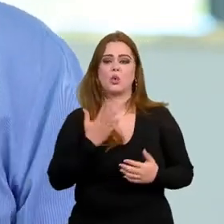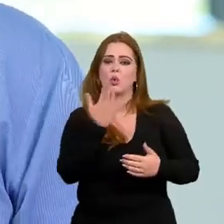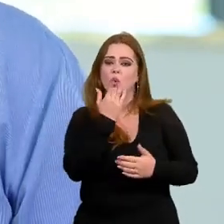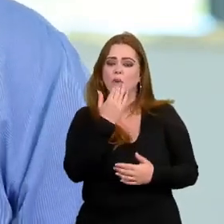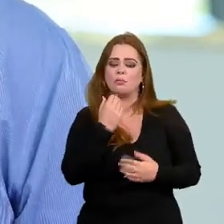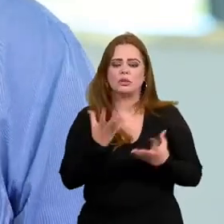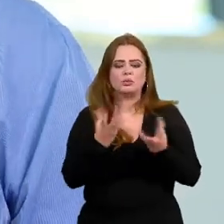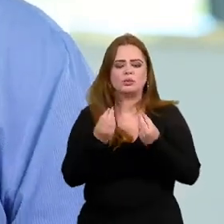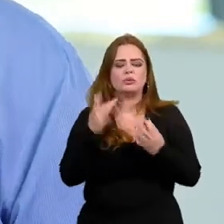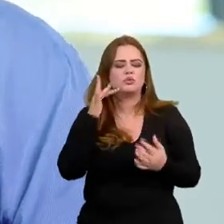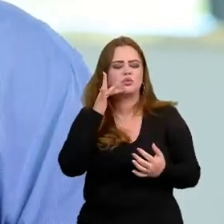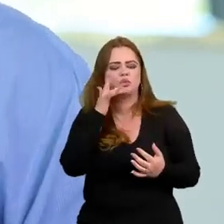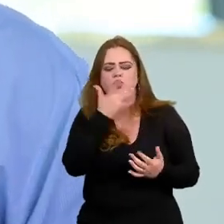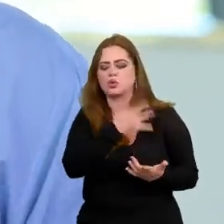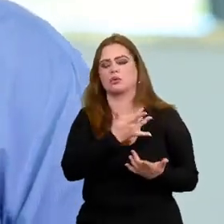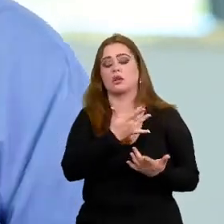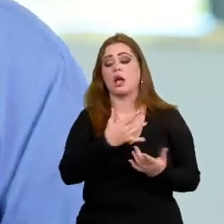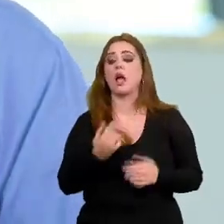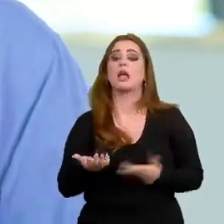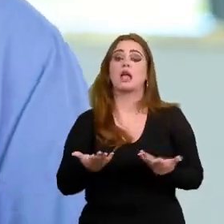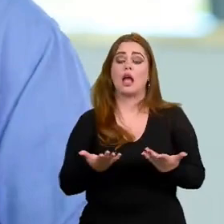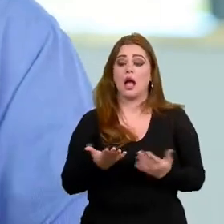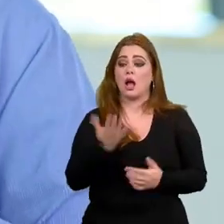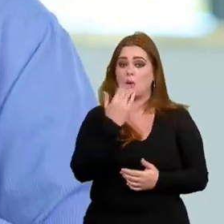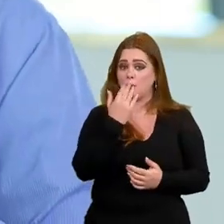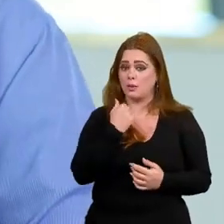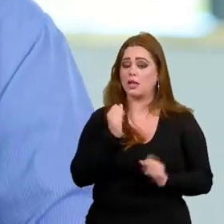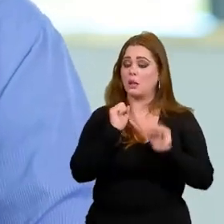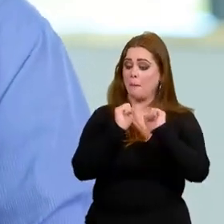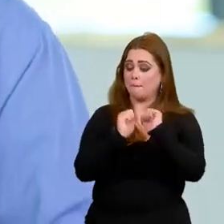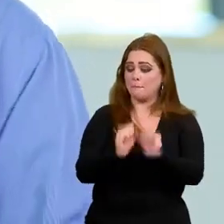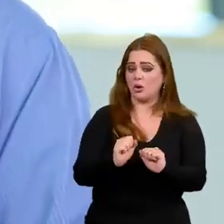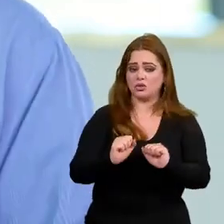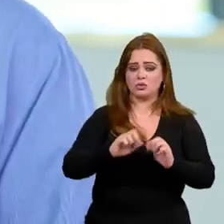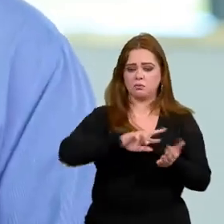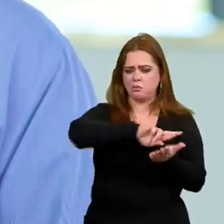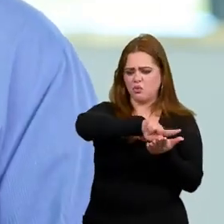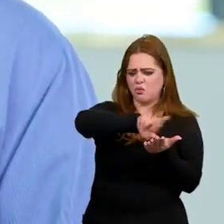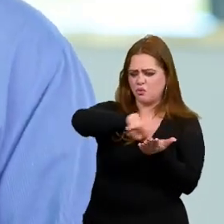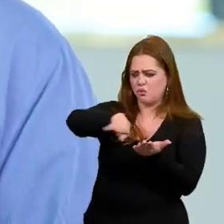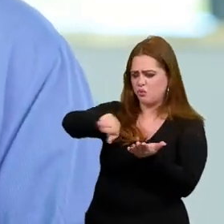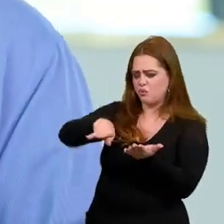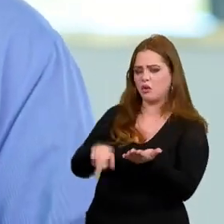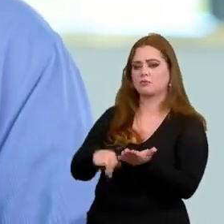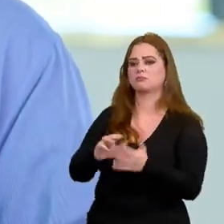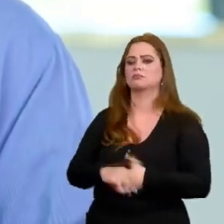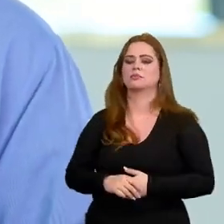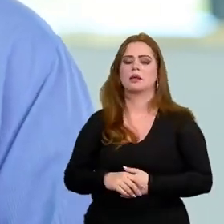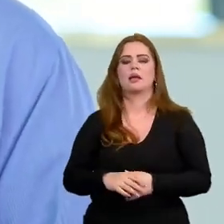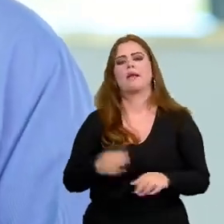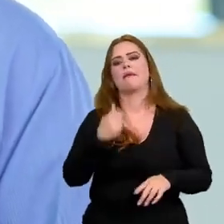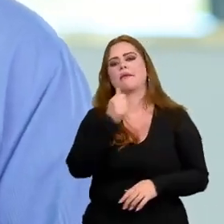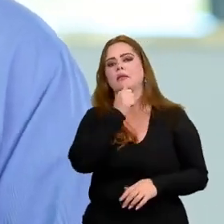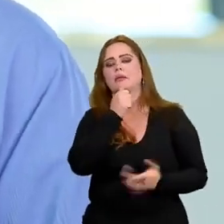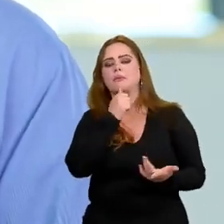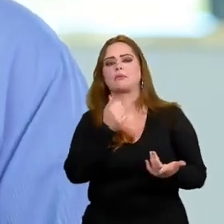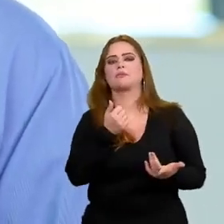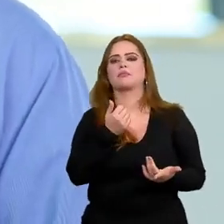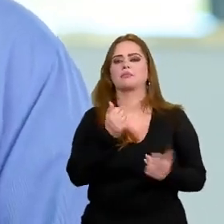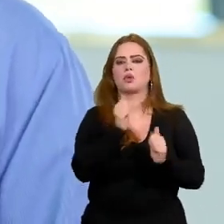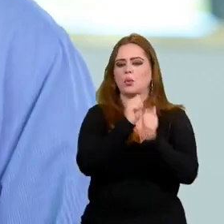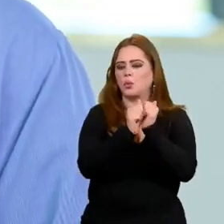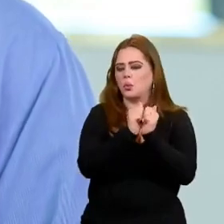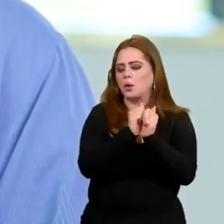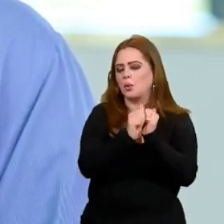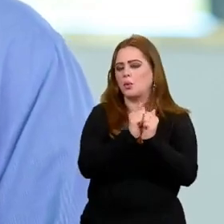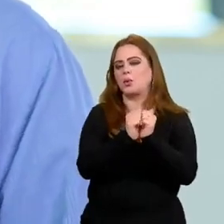pode variar, mas que uma vez por semana você comer um feijãozinho com arroz, um ovinho frito